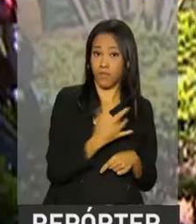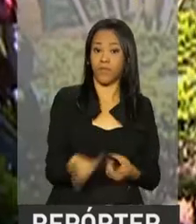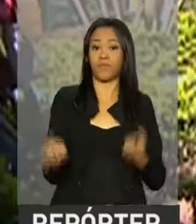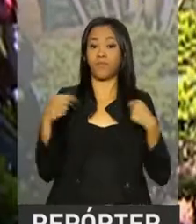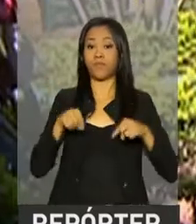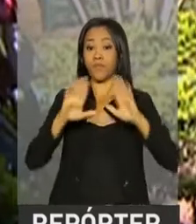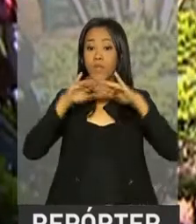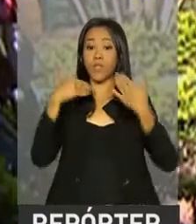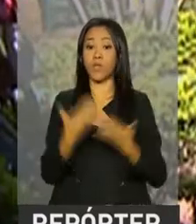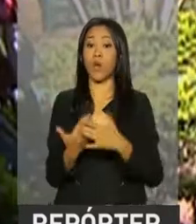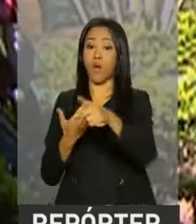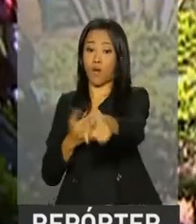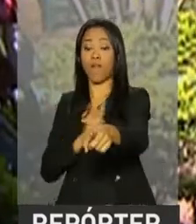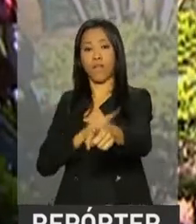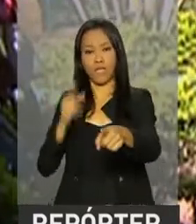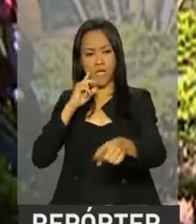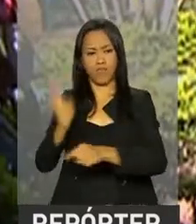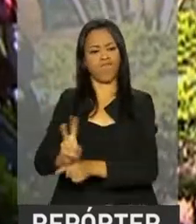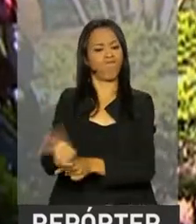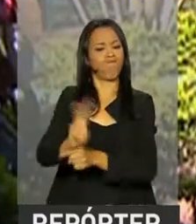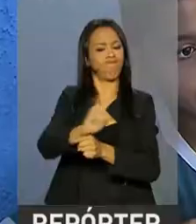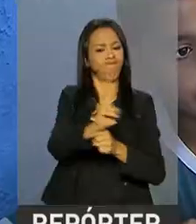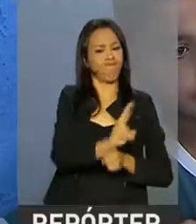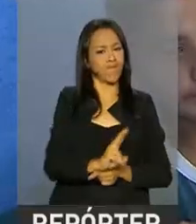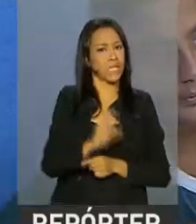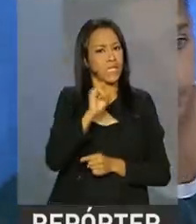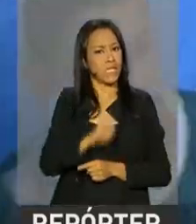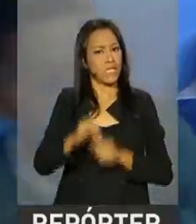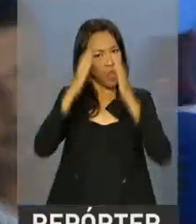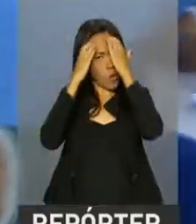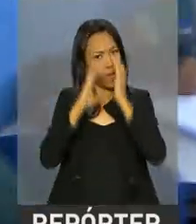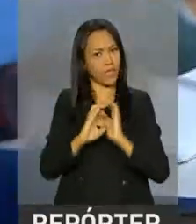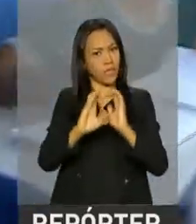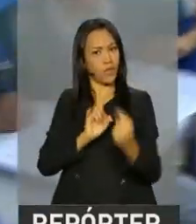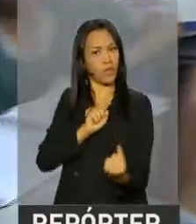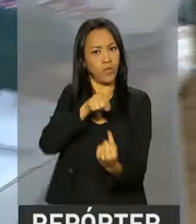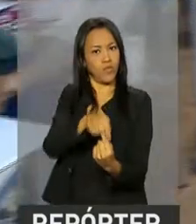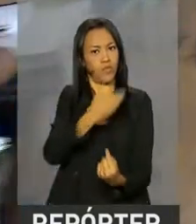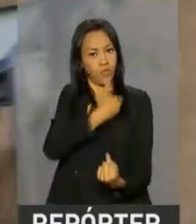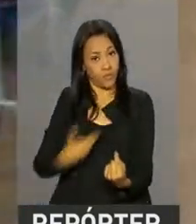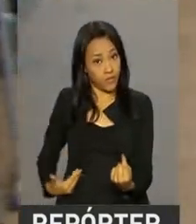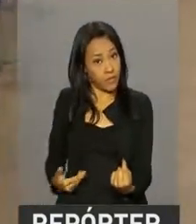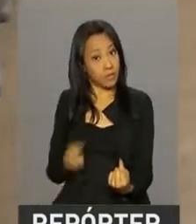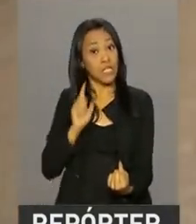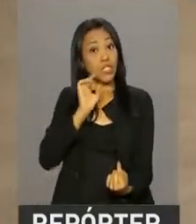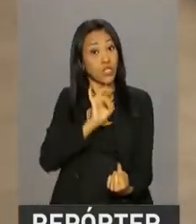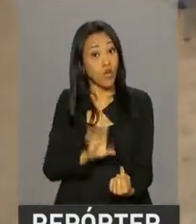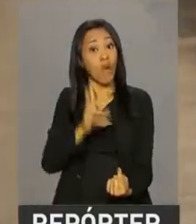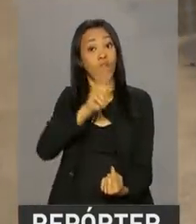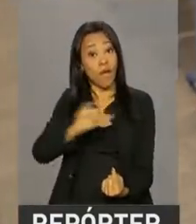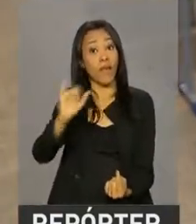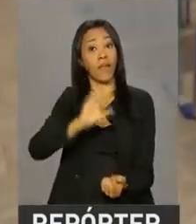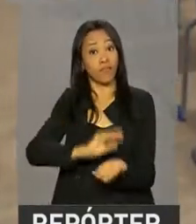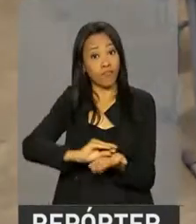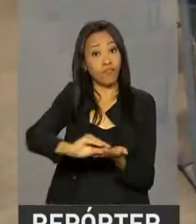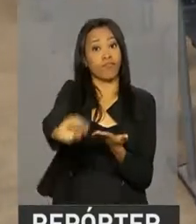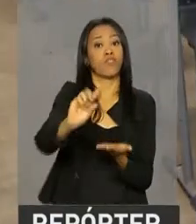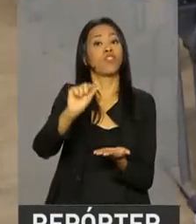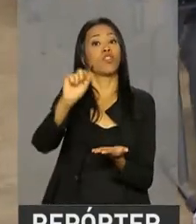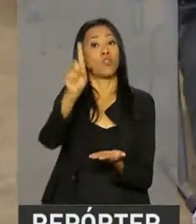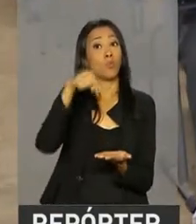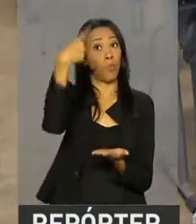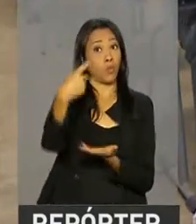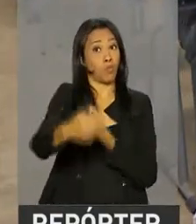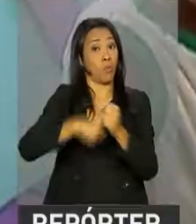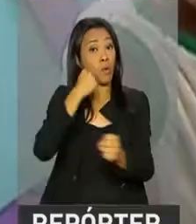escolas serão monitoradas em relação ao cumprimento das metas e os municípios só vão receber novos recursos no ano que